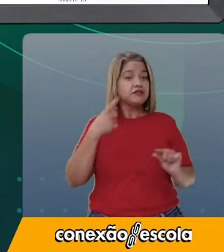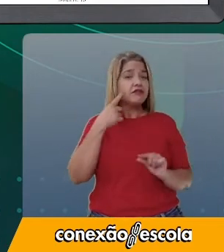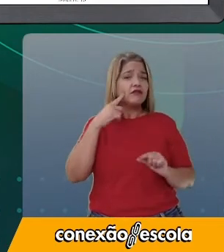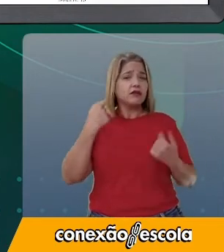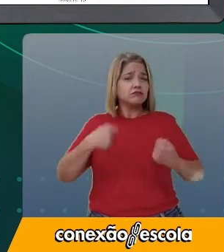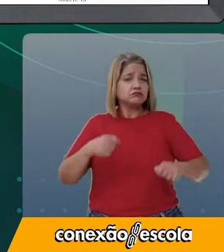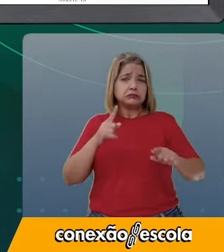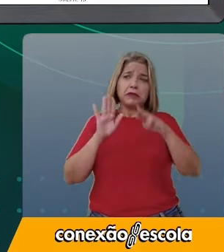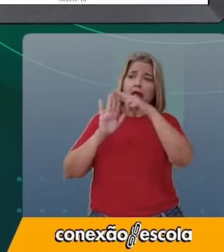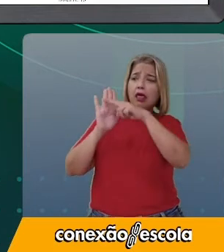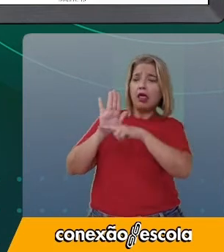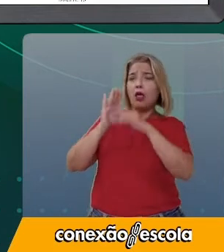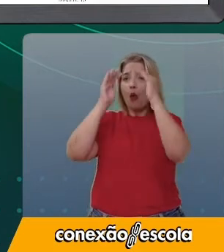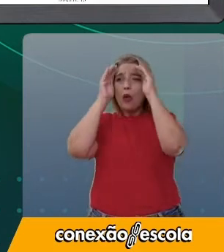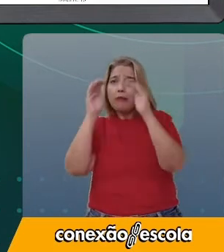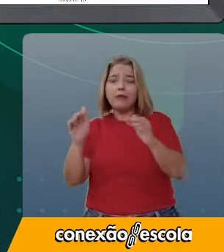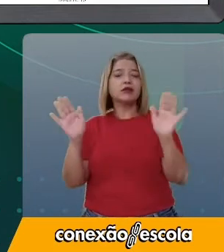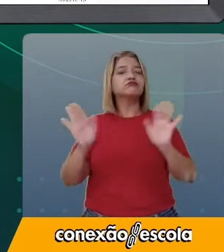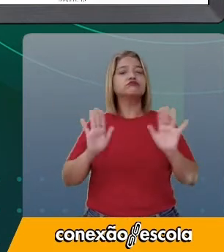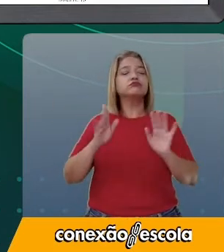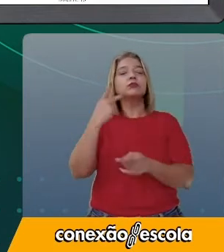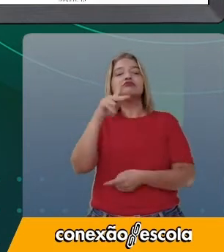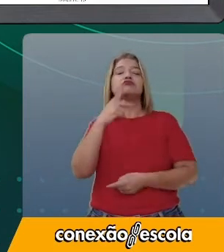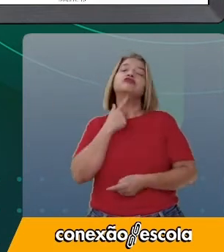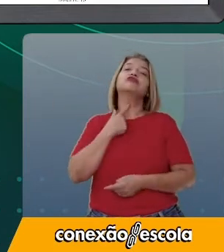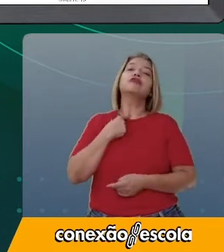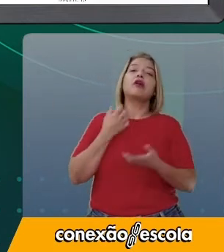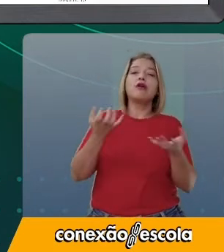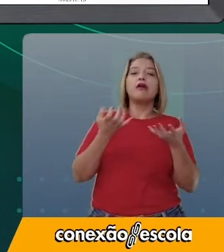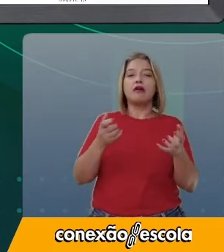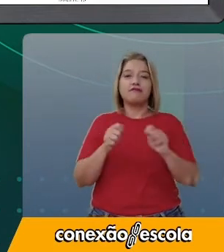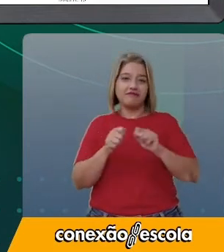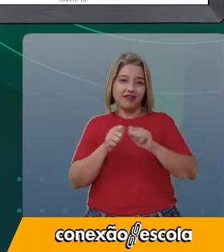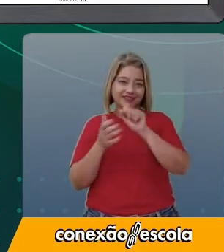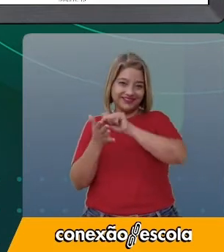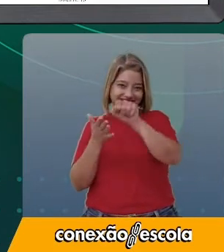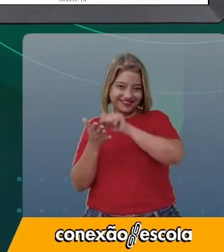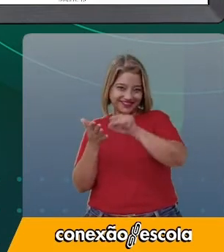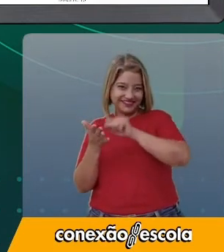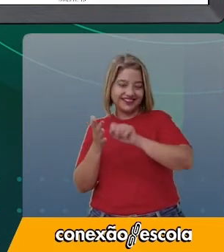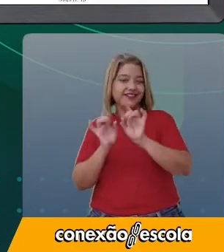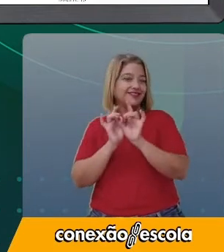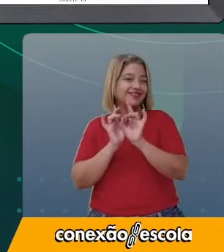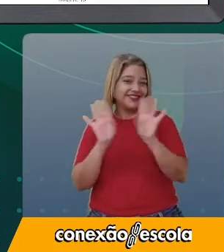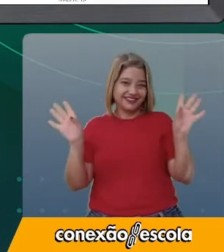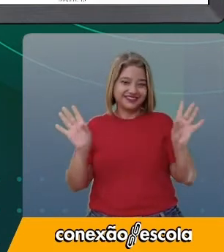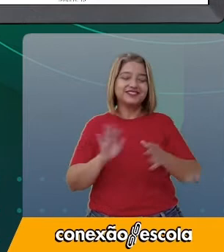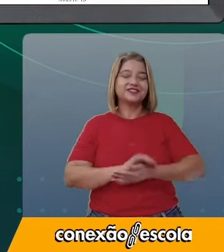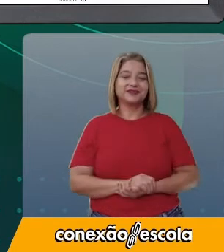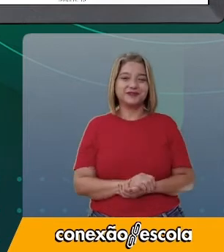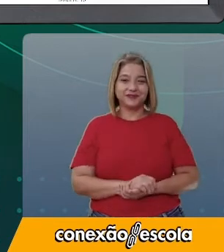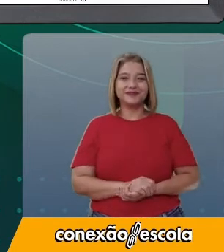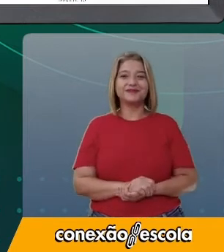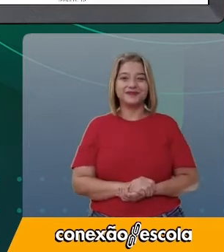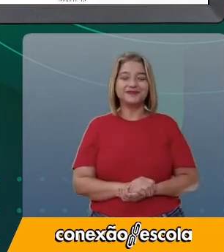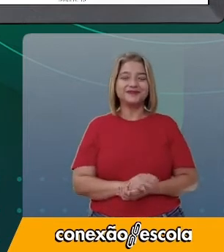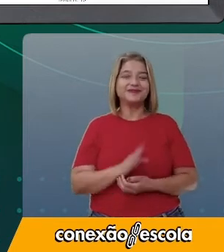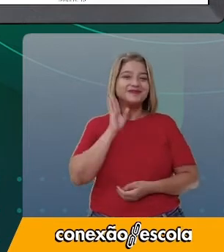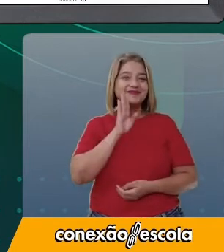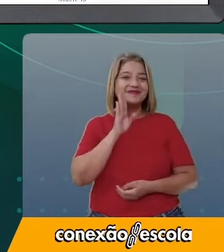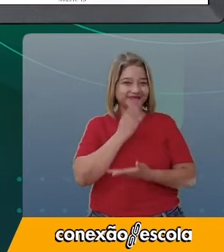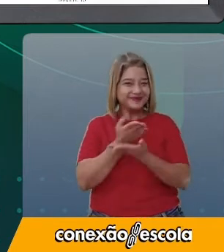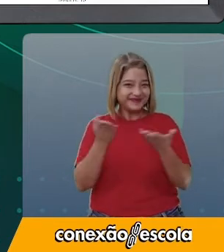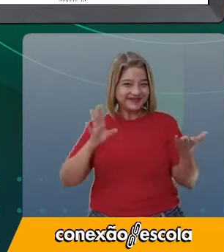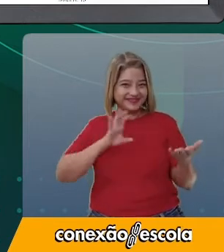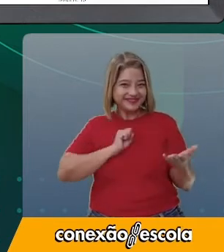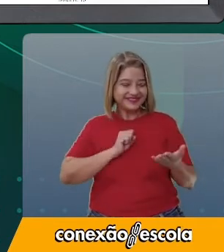regra? Depende do desejo do escritor, do poeta, na hora da escrita, da produção. Muito bacana,